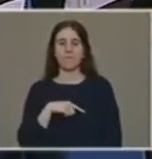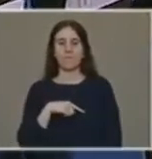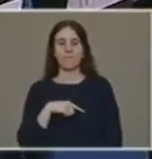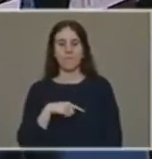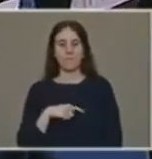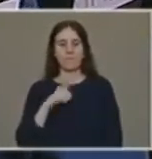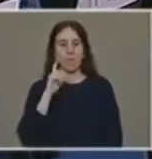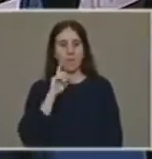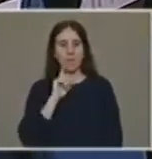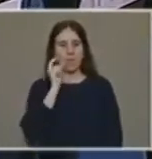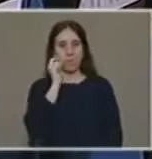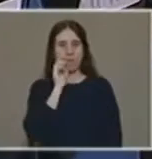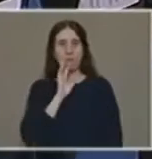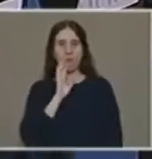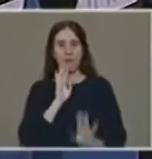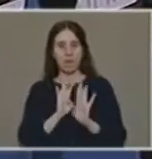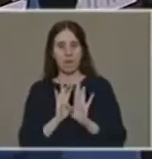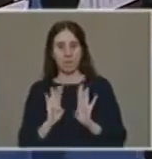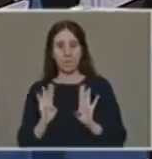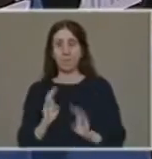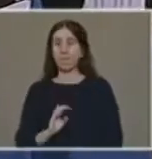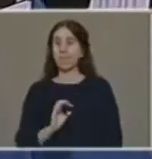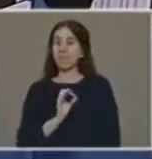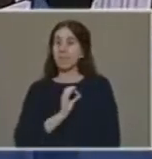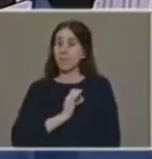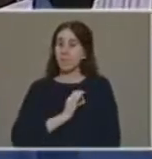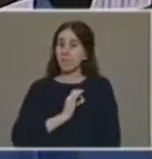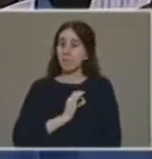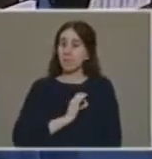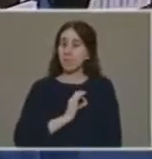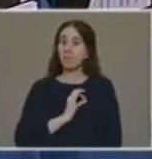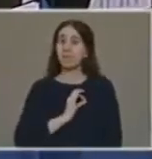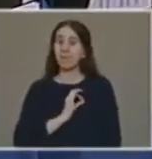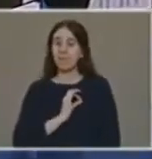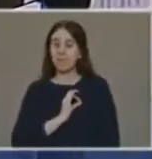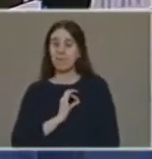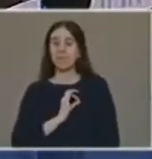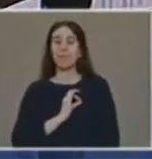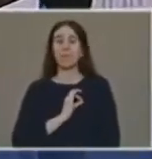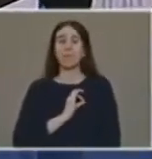Thank you.